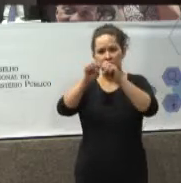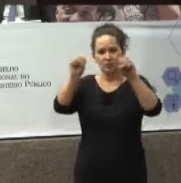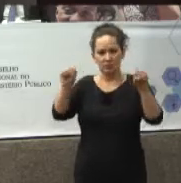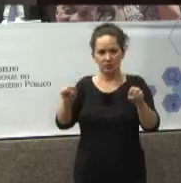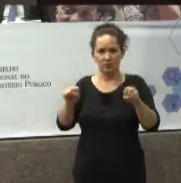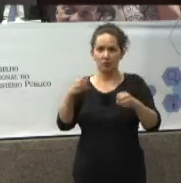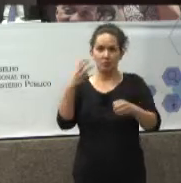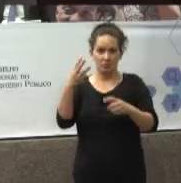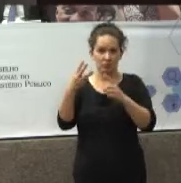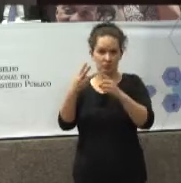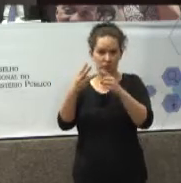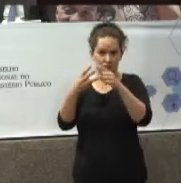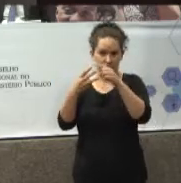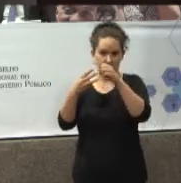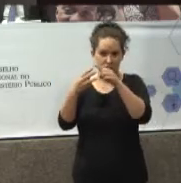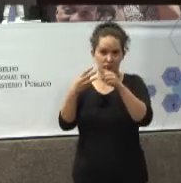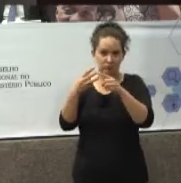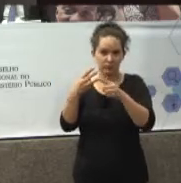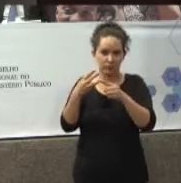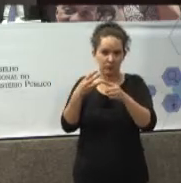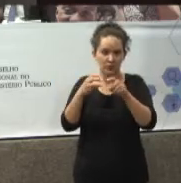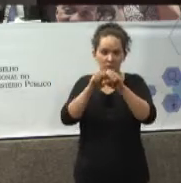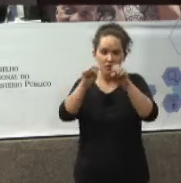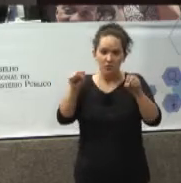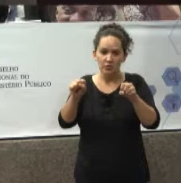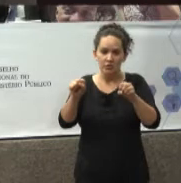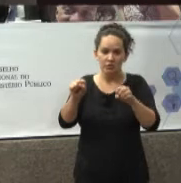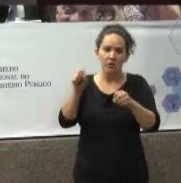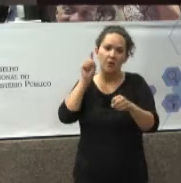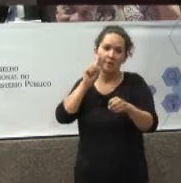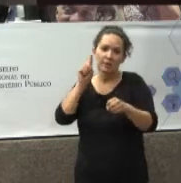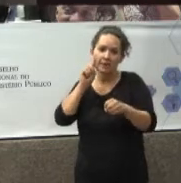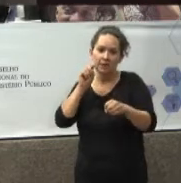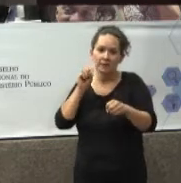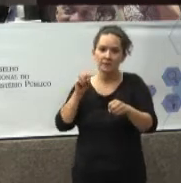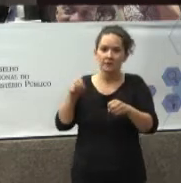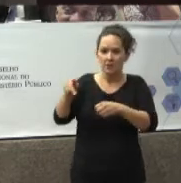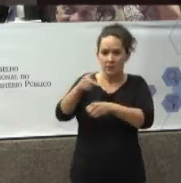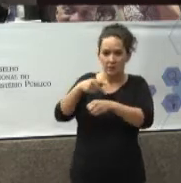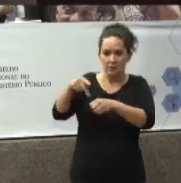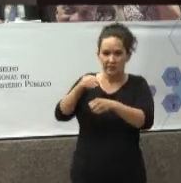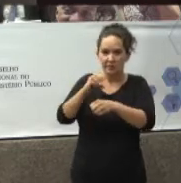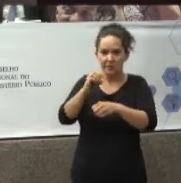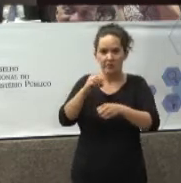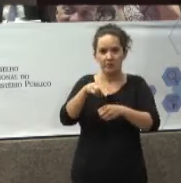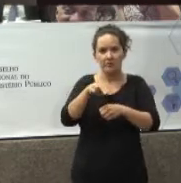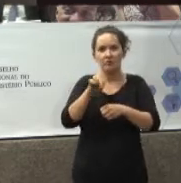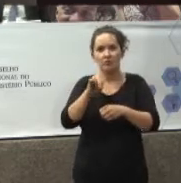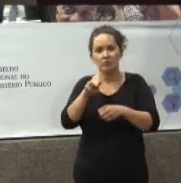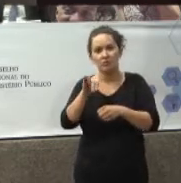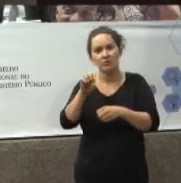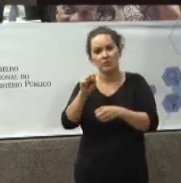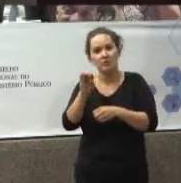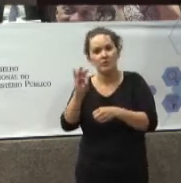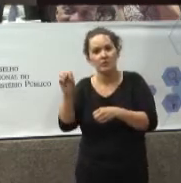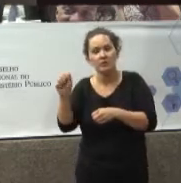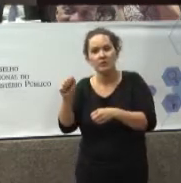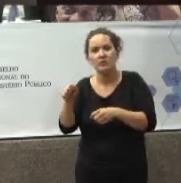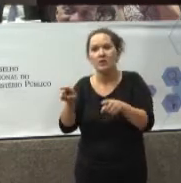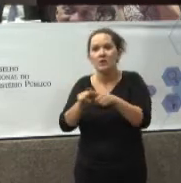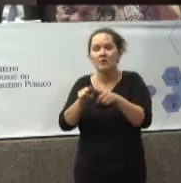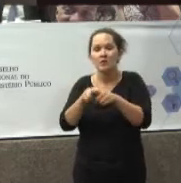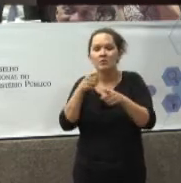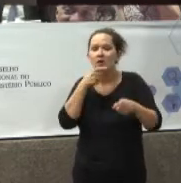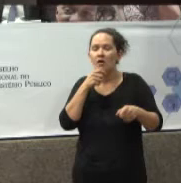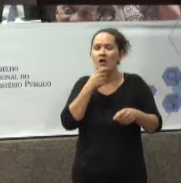alemão sistema inglês se o sistema dos países comunistas hoje eles se fundiram nós ainda temos a inglaterra como um grande